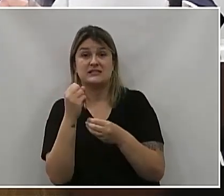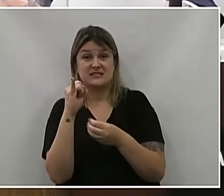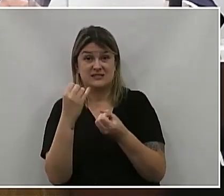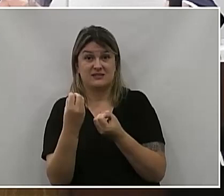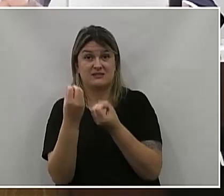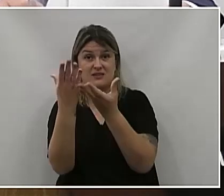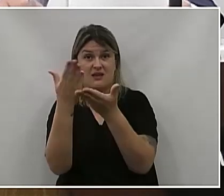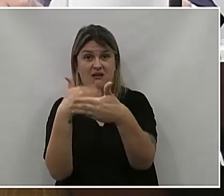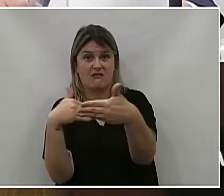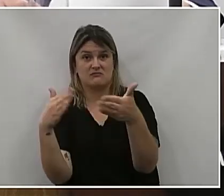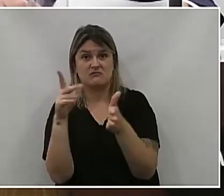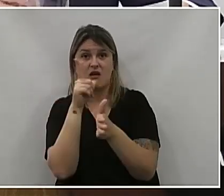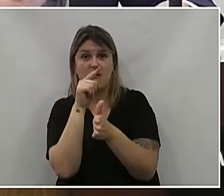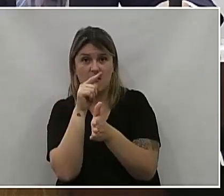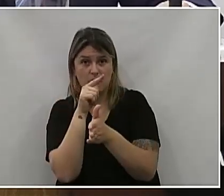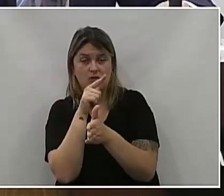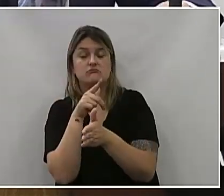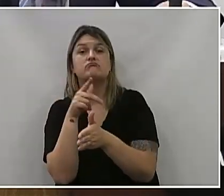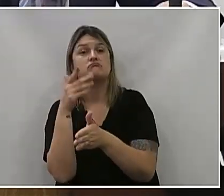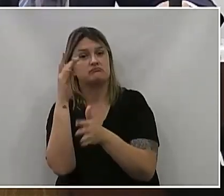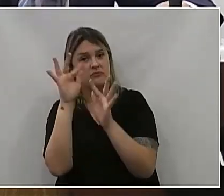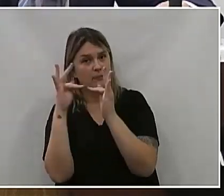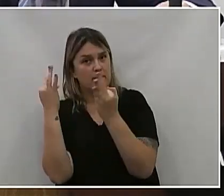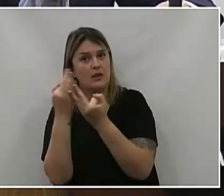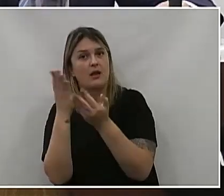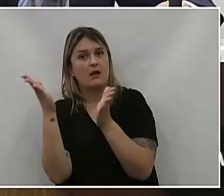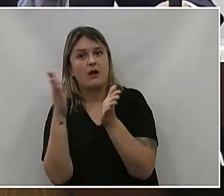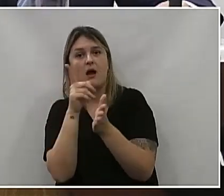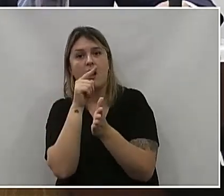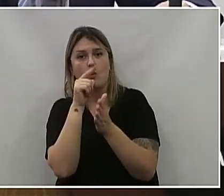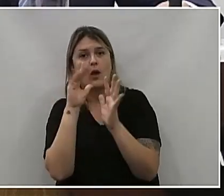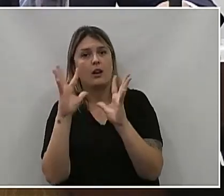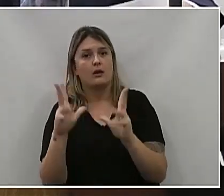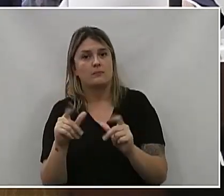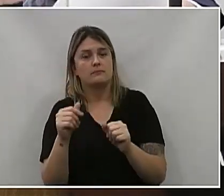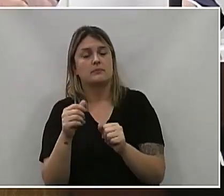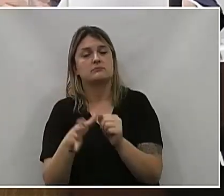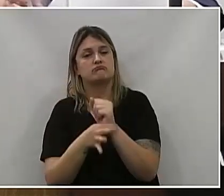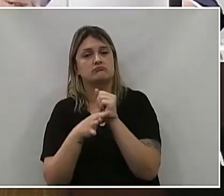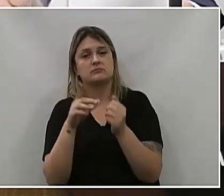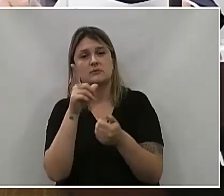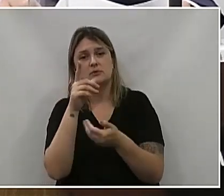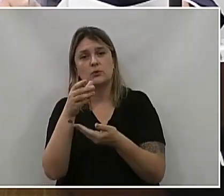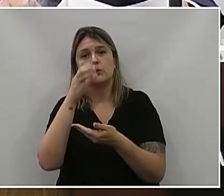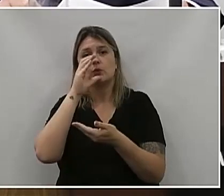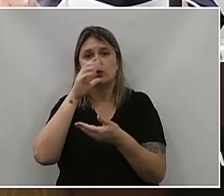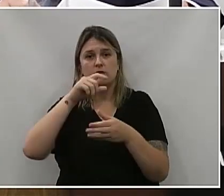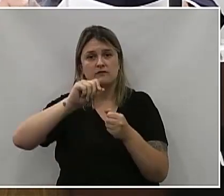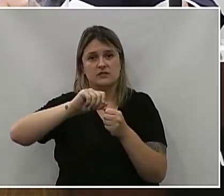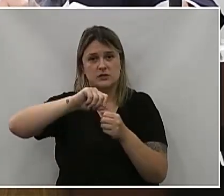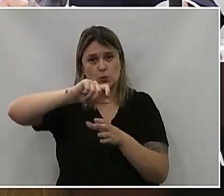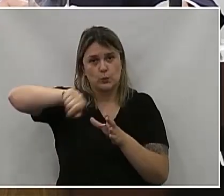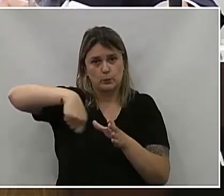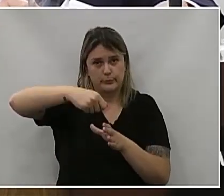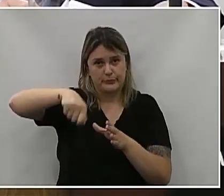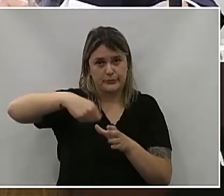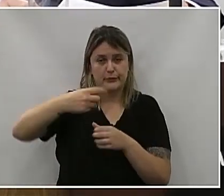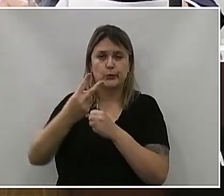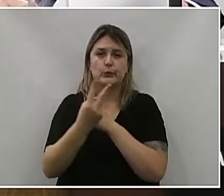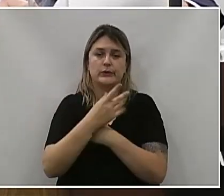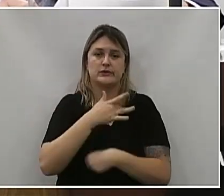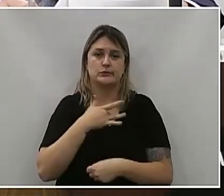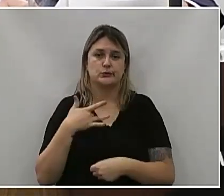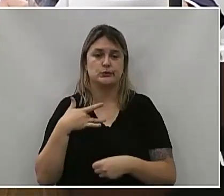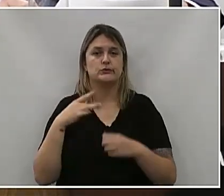ajudar a garantir que as famílias tenham acesso a uma fonte de água limpa e segura para beber e cozinhar, resguardando a saúde, questões de